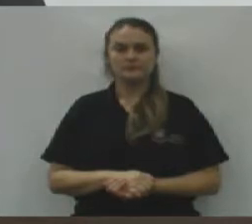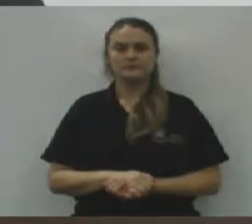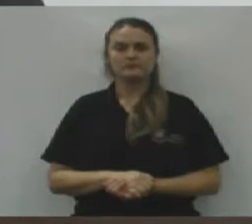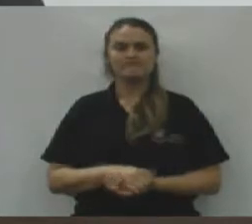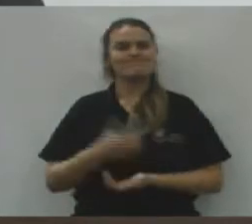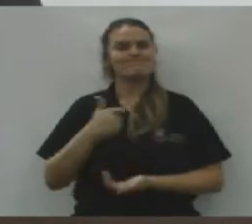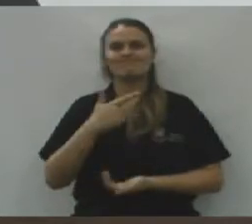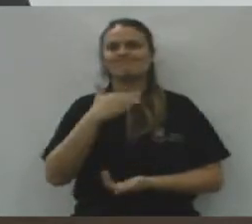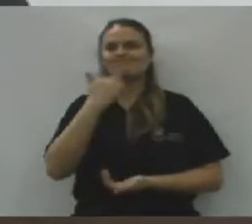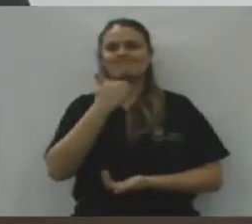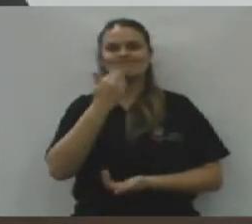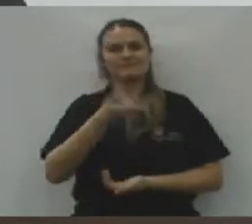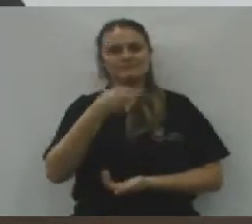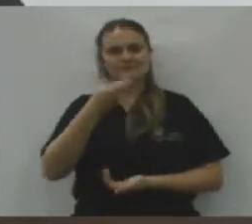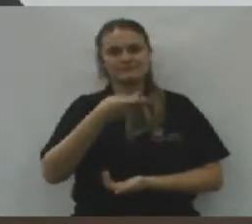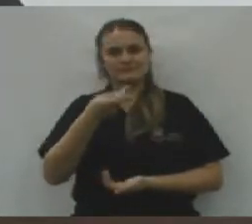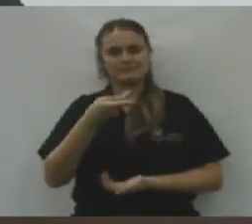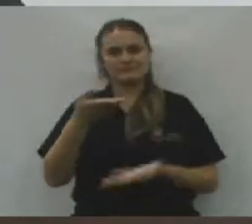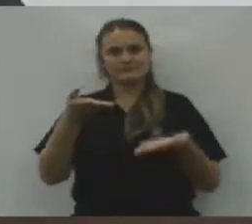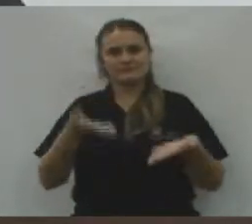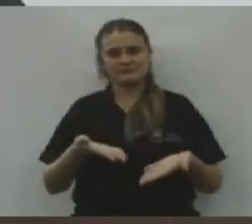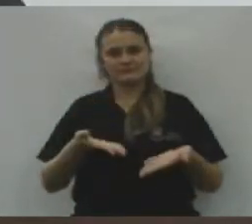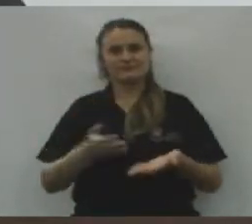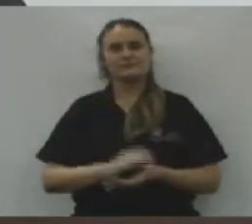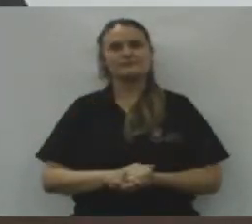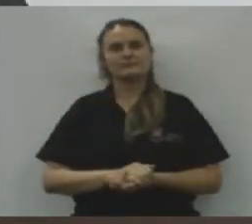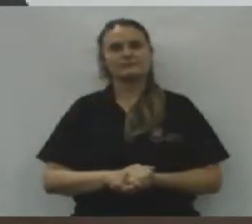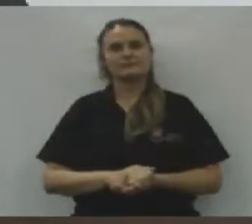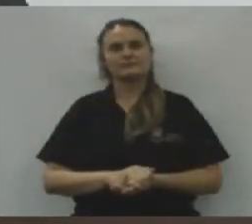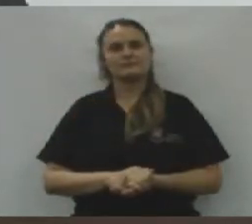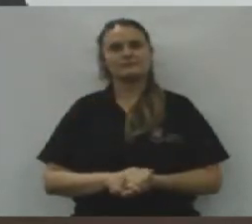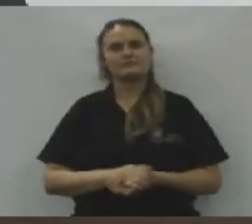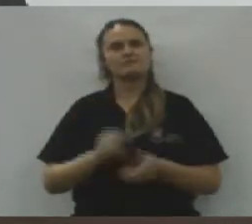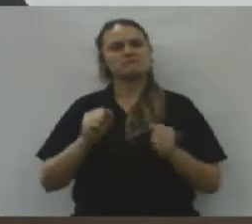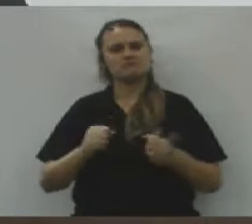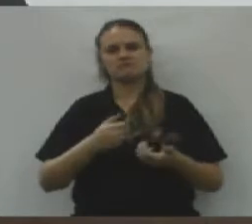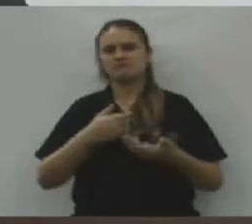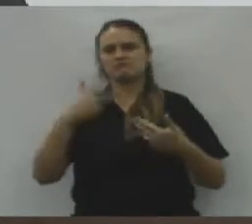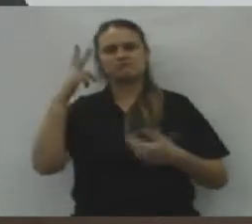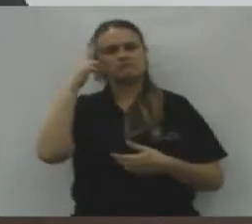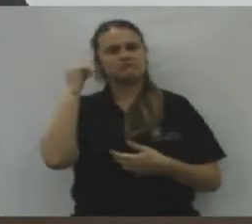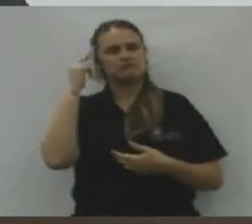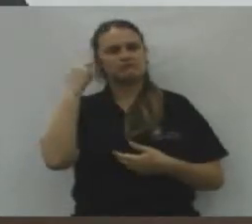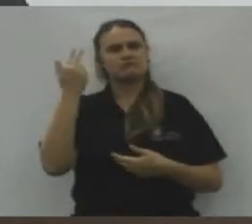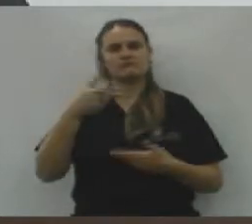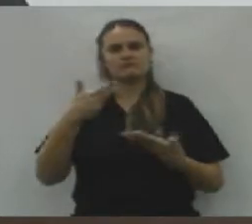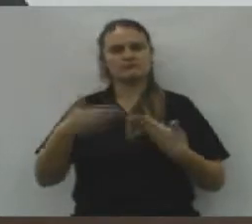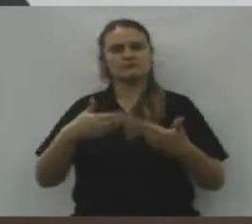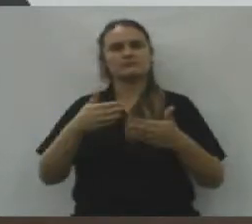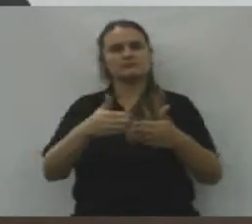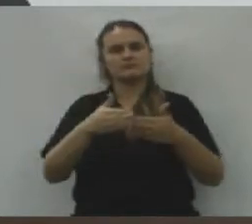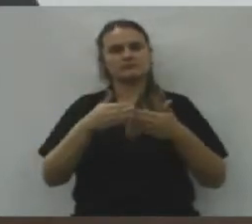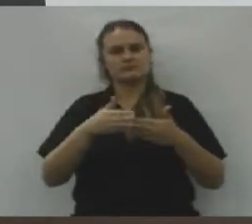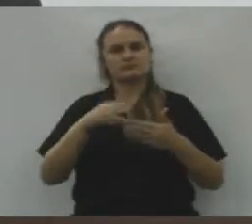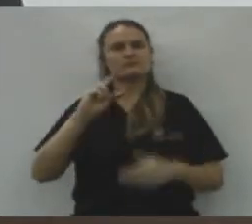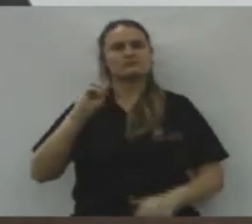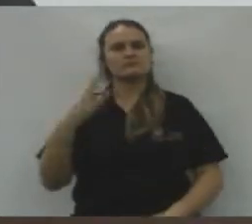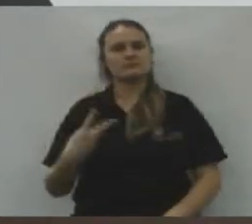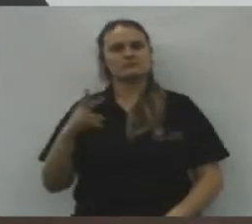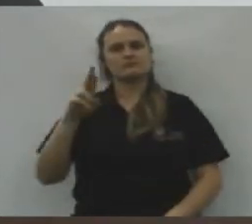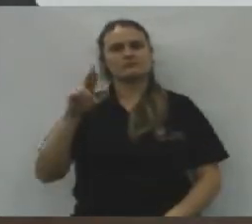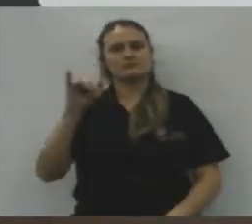Não havendo inscrições, então, para a tribuna, passamos de imediato à ordem do dia. Solicito ao vereador Adriano